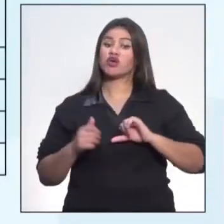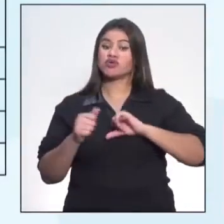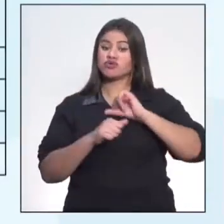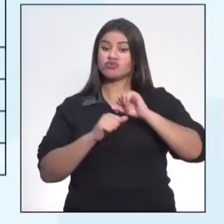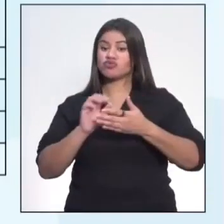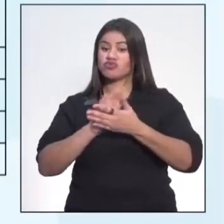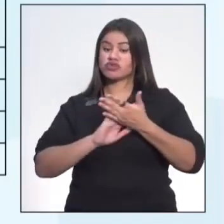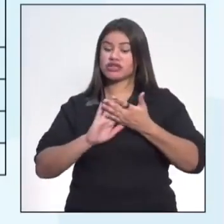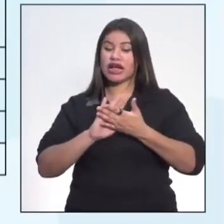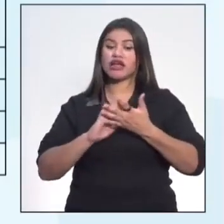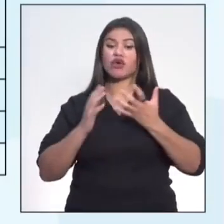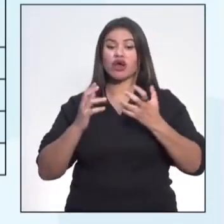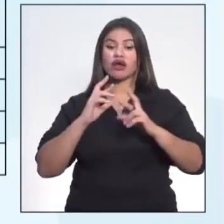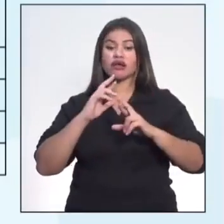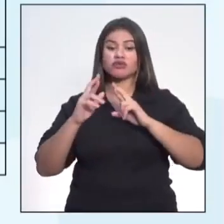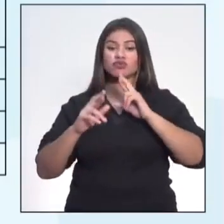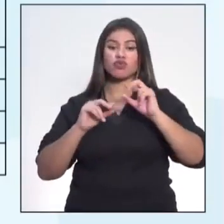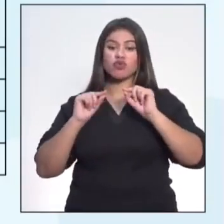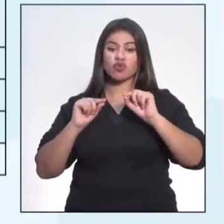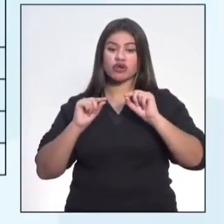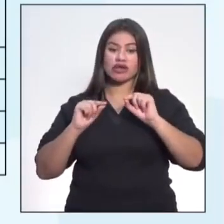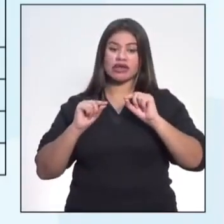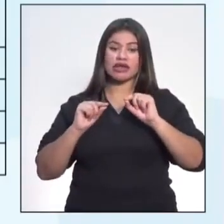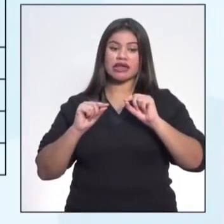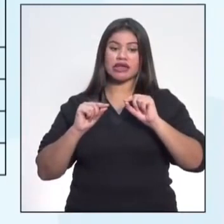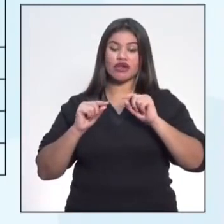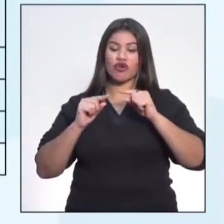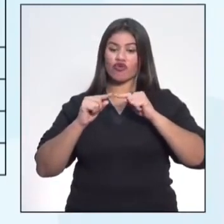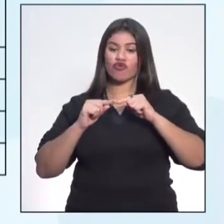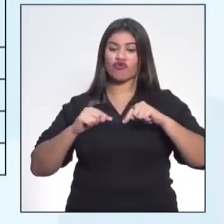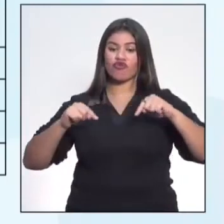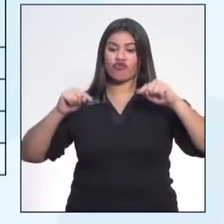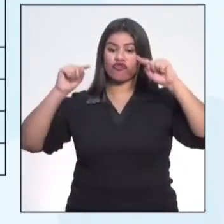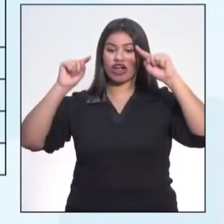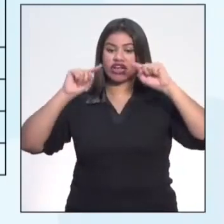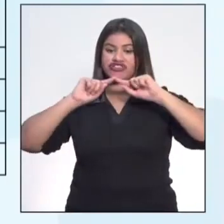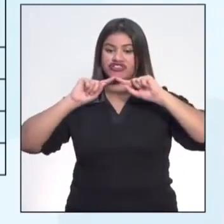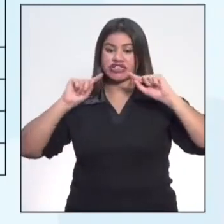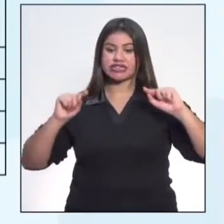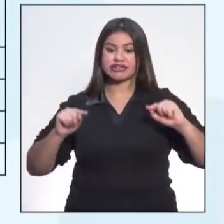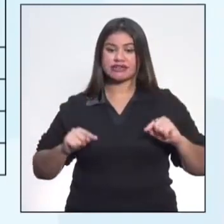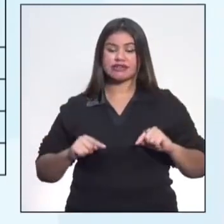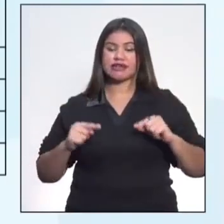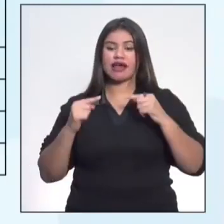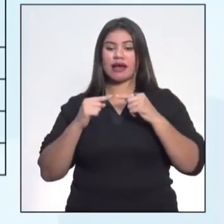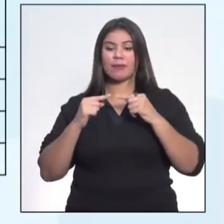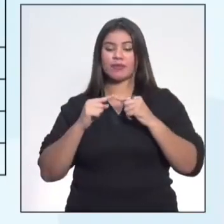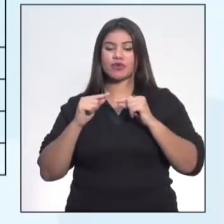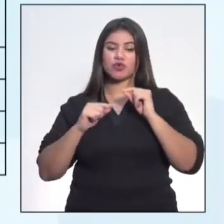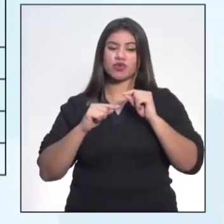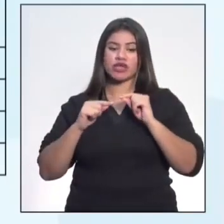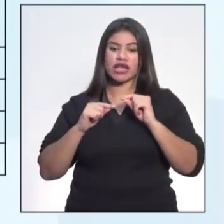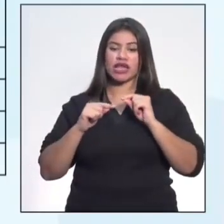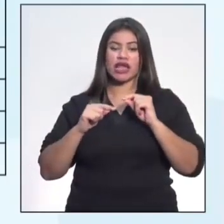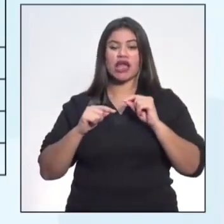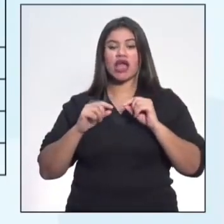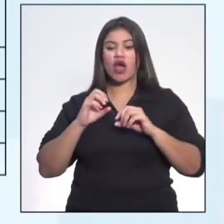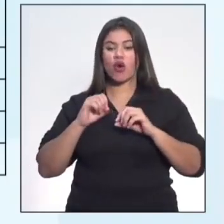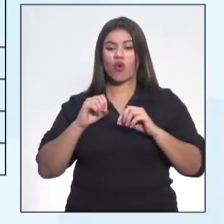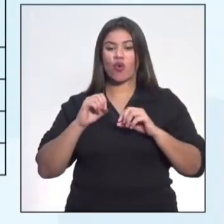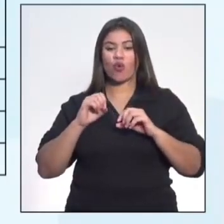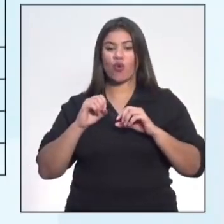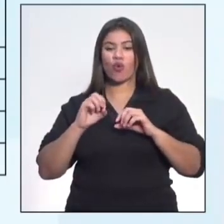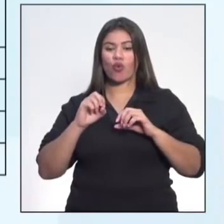O que eu quero é que vocês respondam para mim a posição do vértice dessas quatro parábolas. Se é na origem ou se não é na